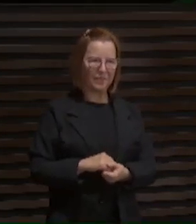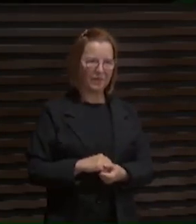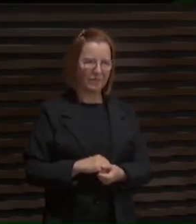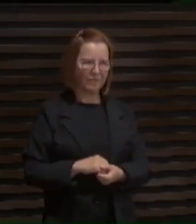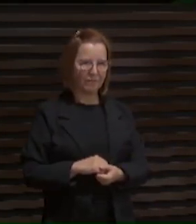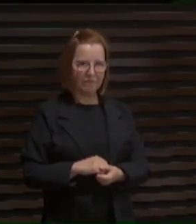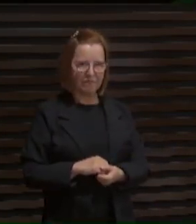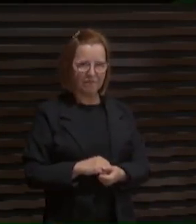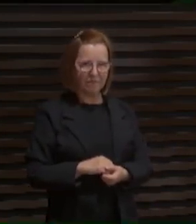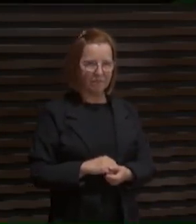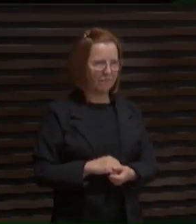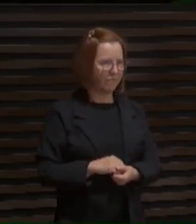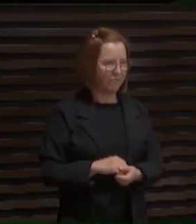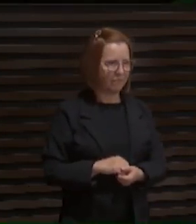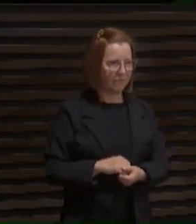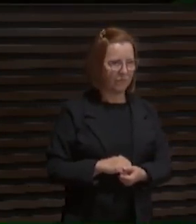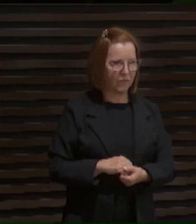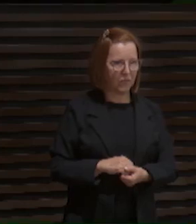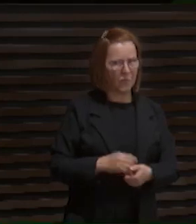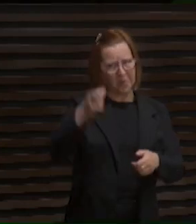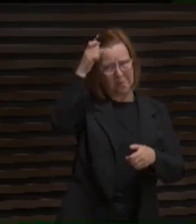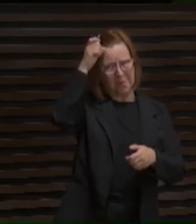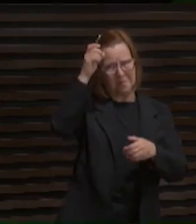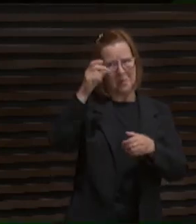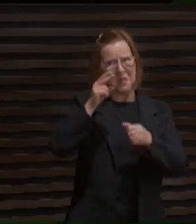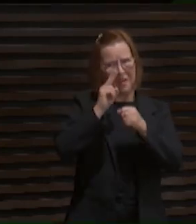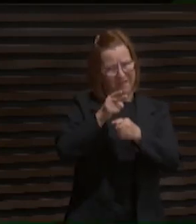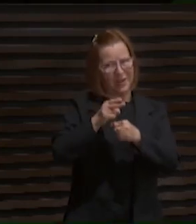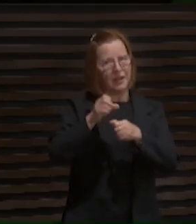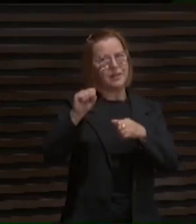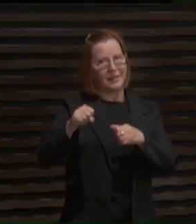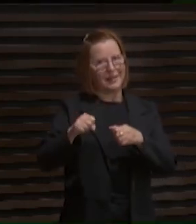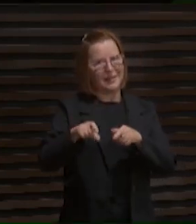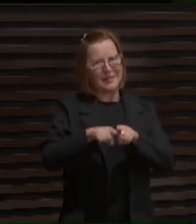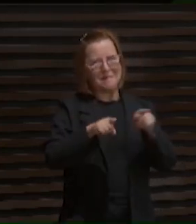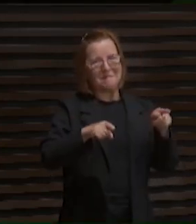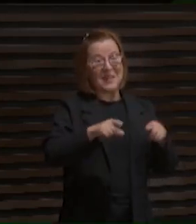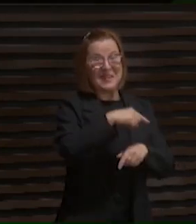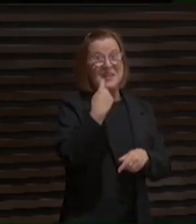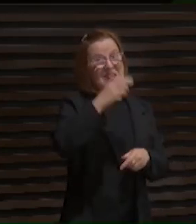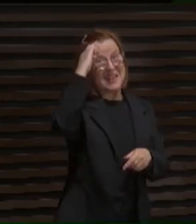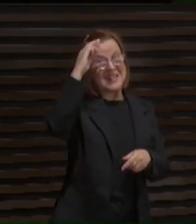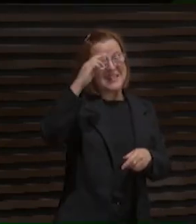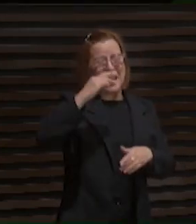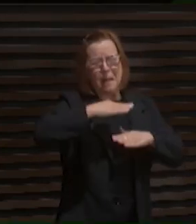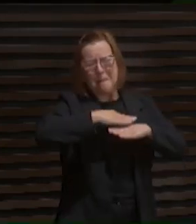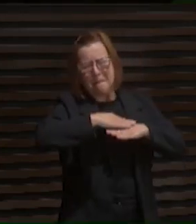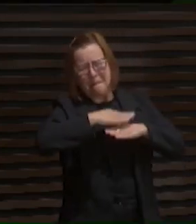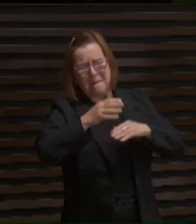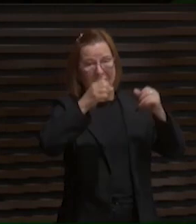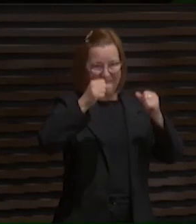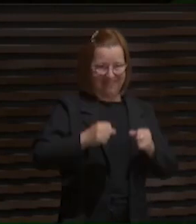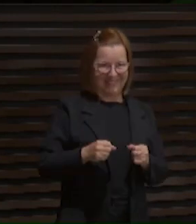Tem cilada do inimigo, ele é forte, sim. Mas olha o nosso Senhor, olha o que Ele dá para nós, olha o que está à